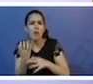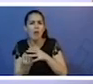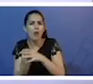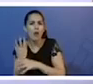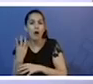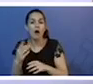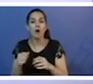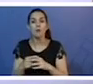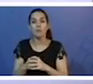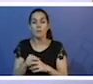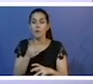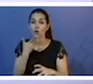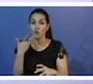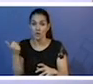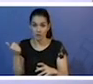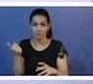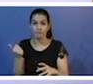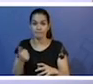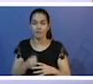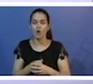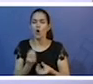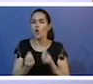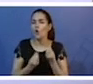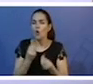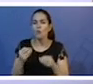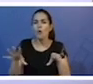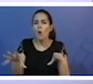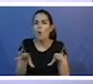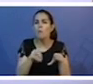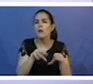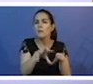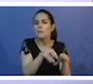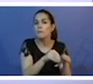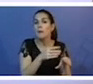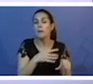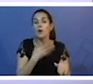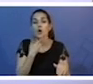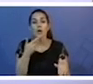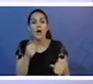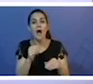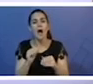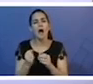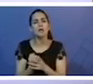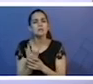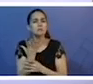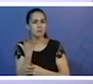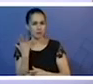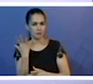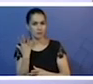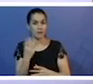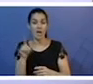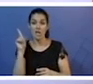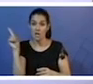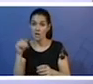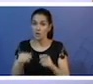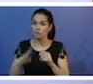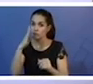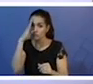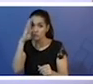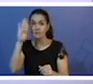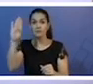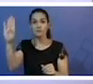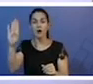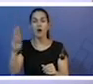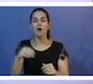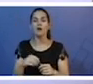auxiliar na produção agrícola, como complemento nutricional das plantas. Ele é o principal componente da farinha